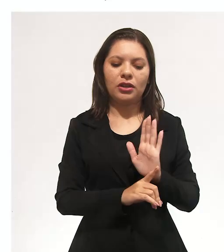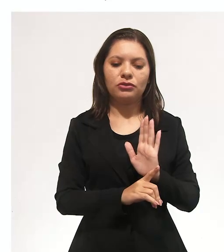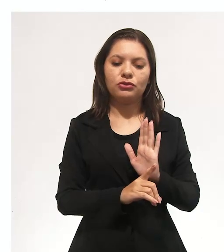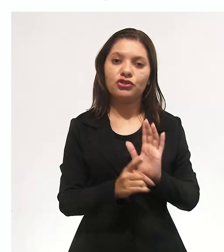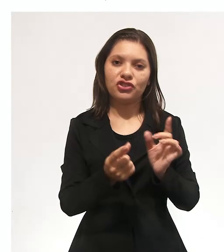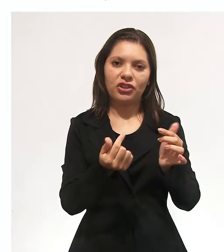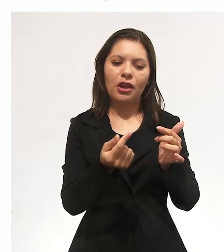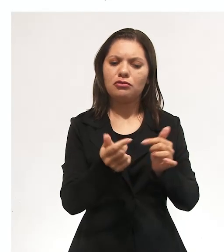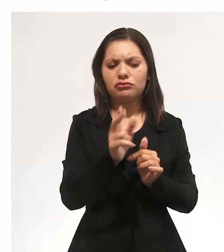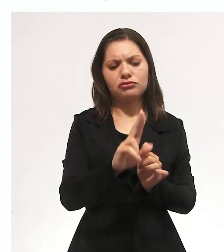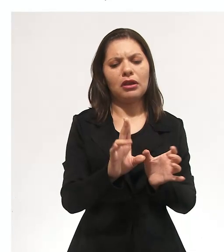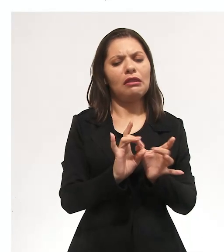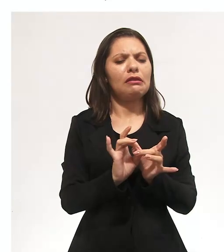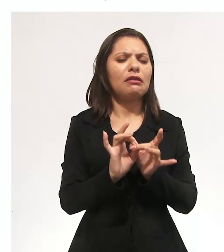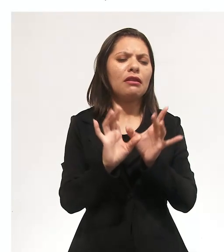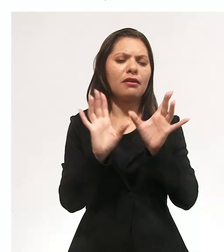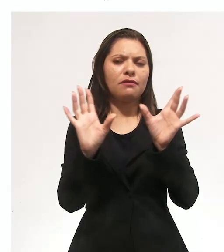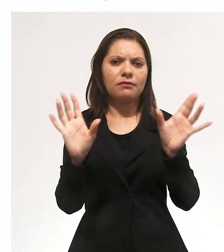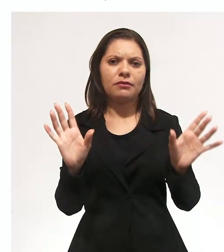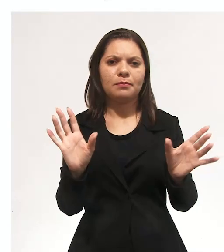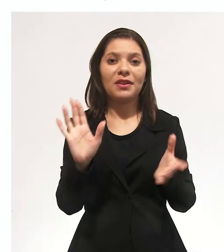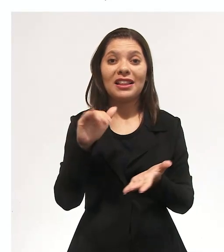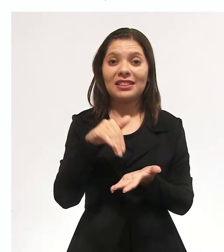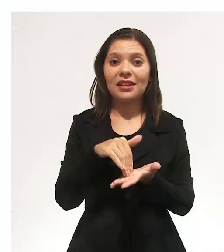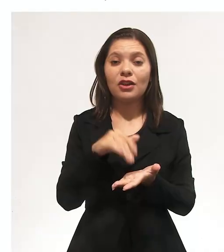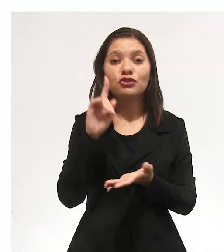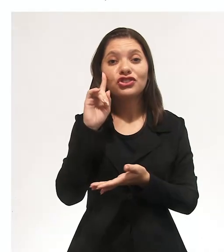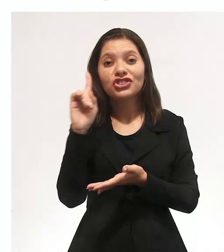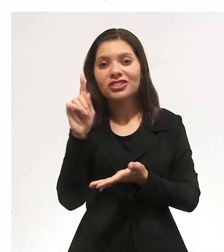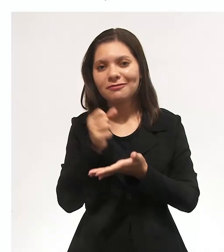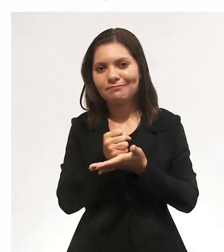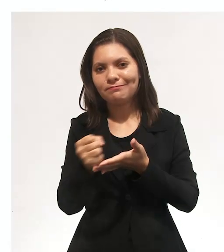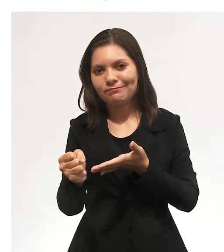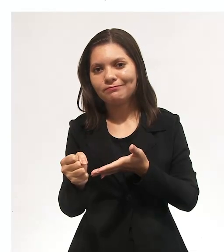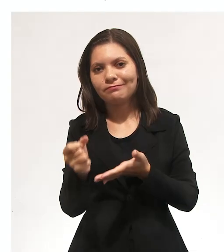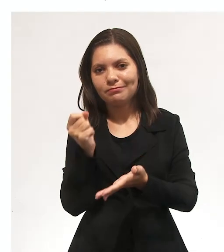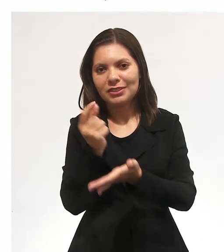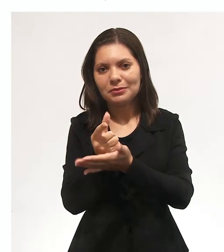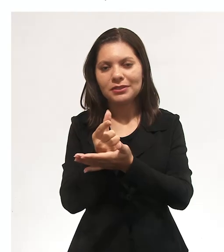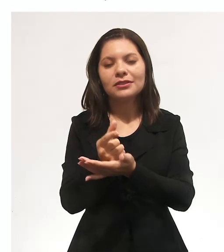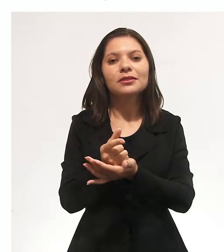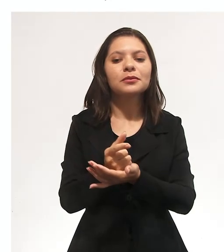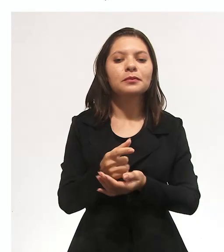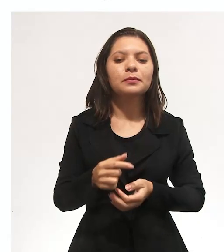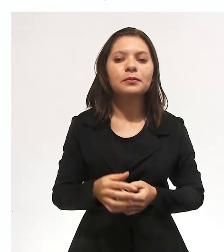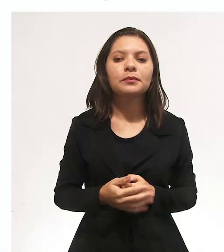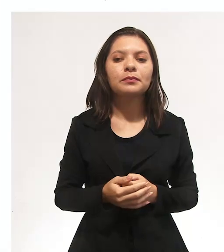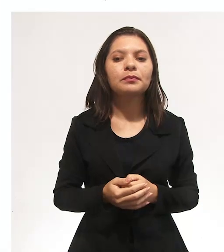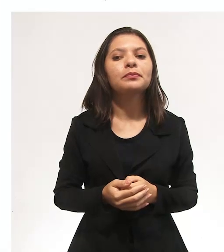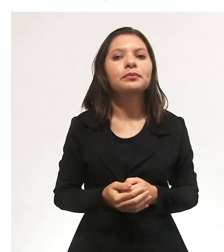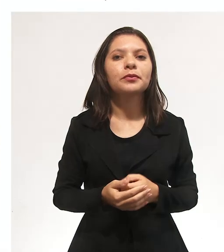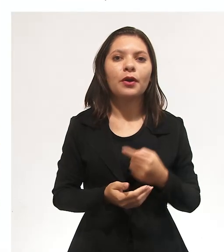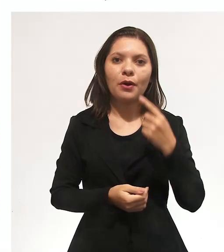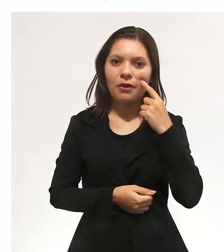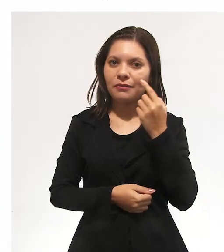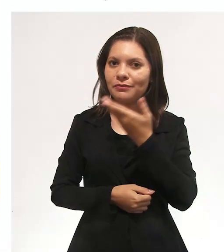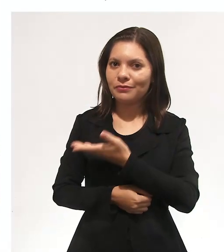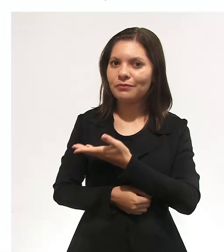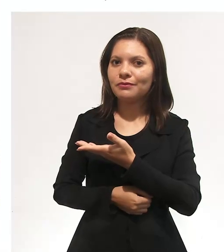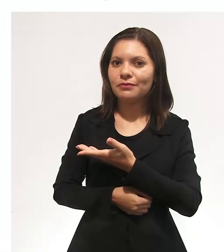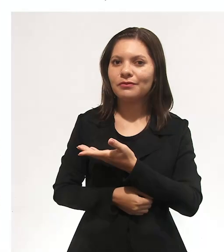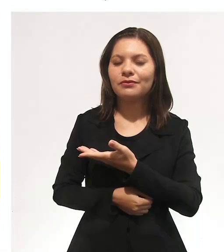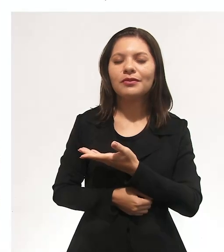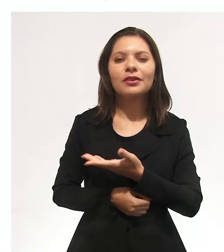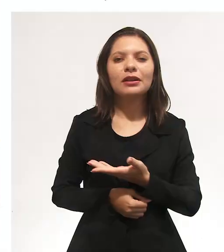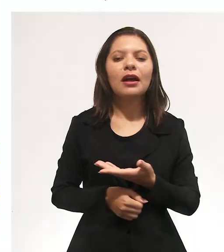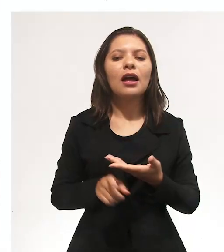dinheiro até o dia do pagamento. Então, aqui eu trouxe duas informações,